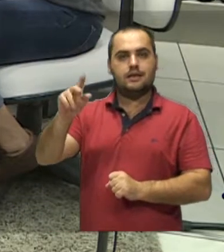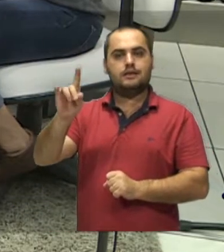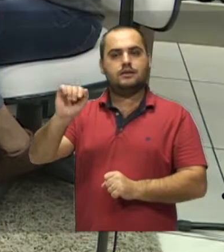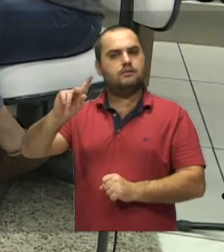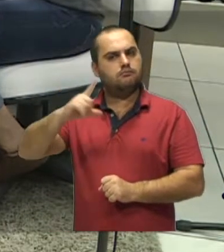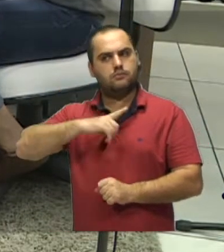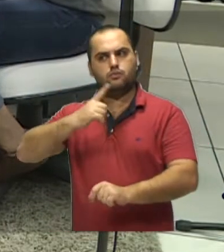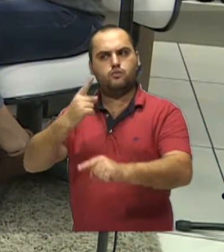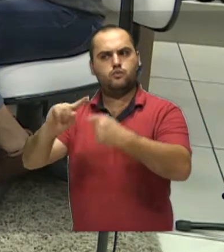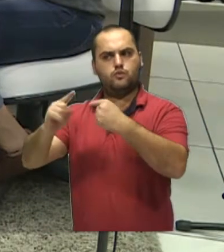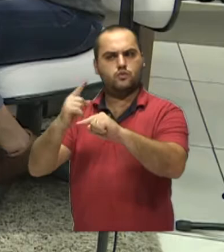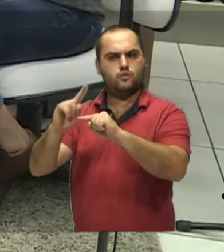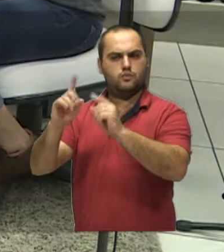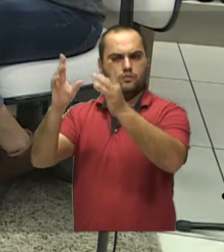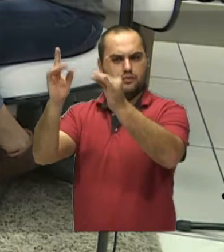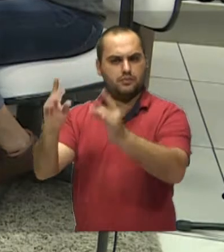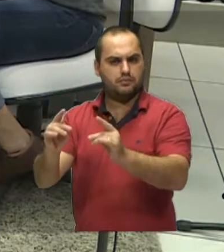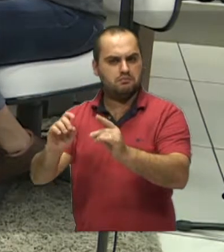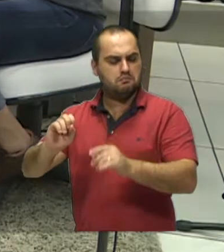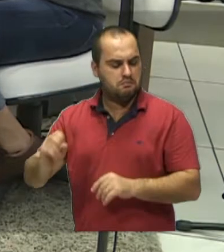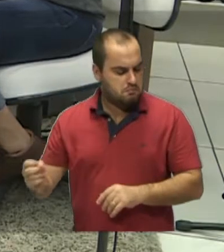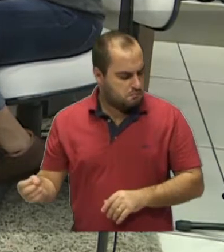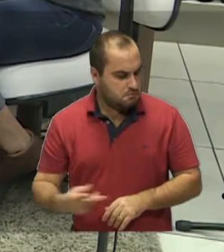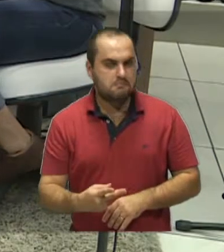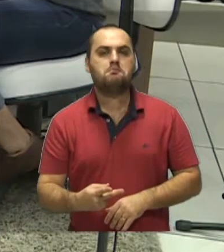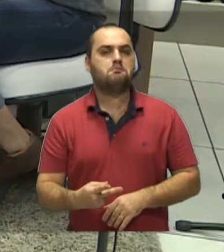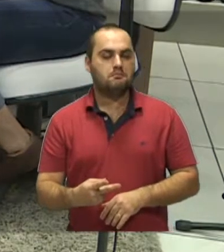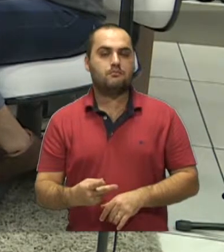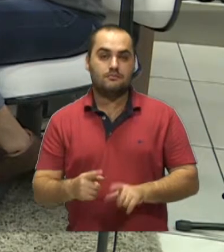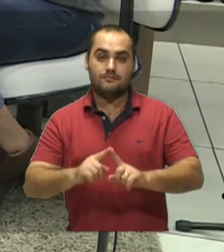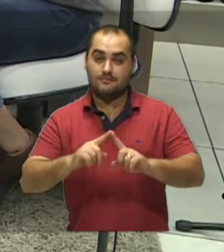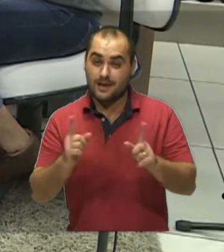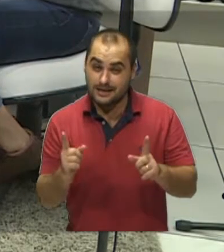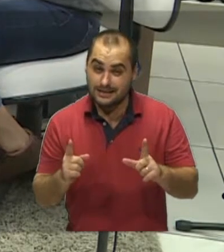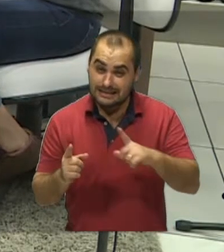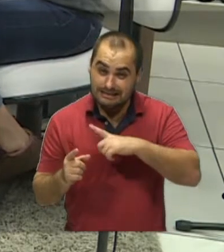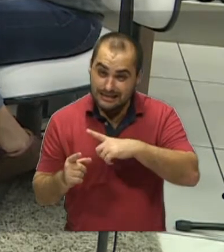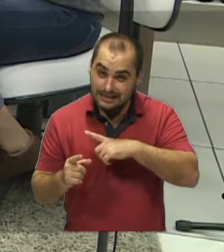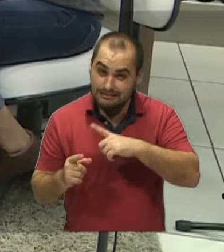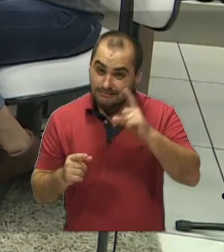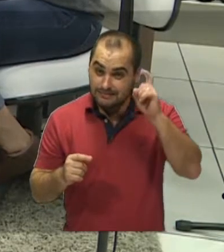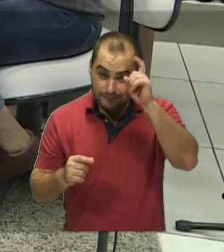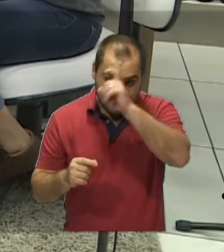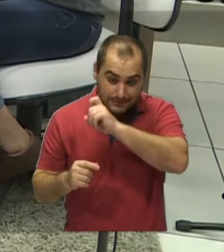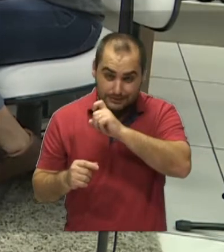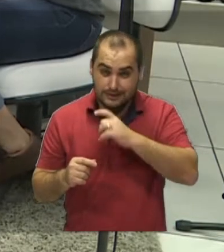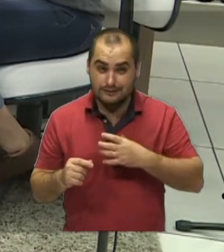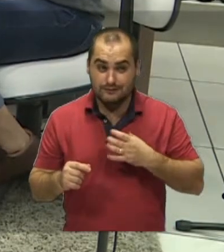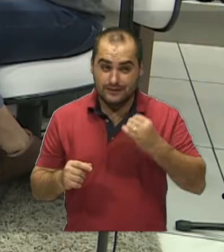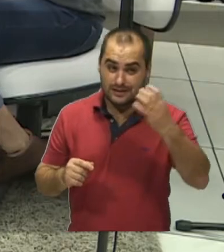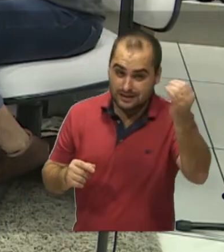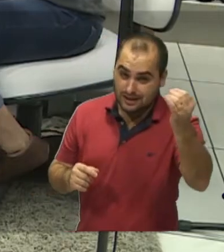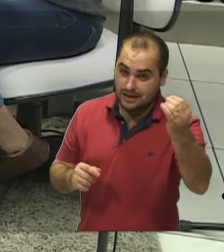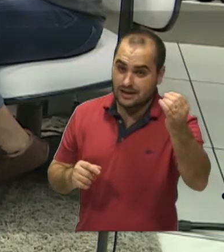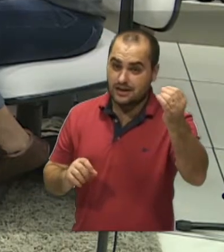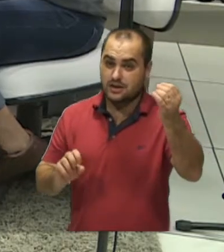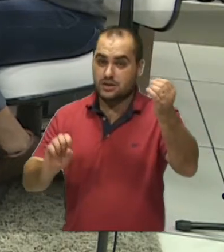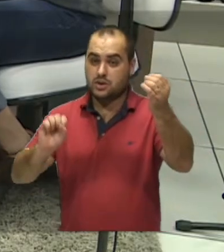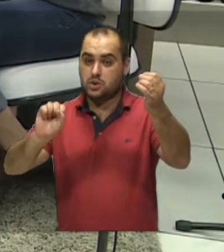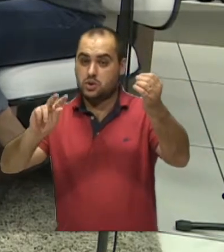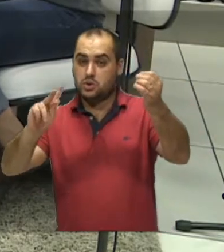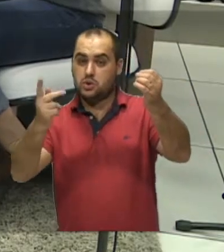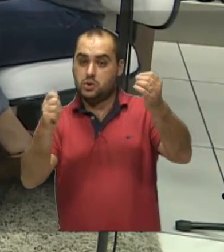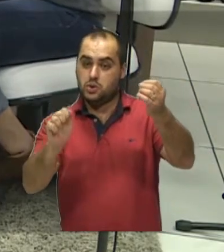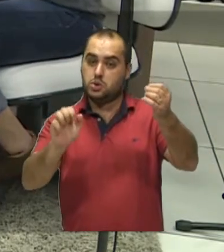é muito legal, uma baita oportunidade, mas isso te gera uma complicação, né? Para viajar, para fazer show, toda uma logística que,